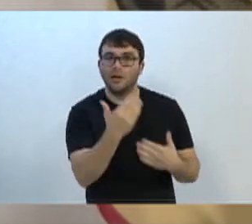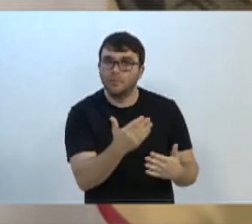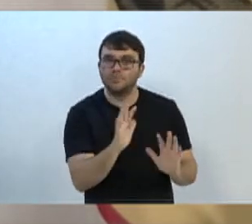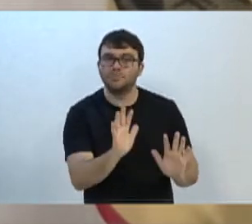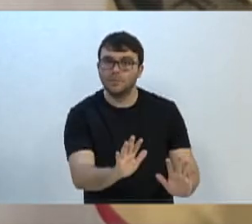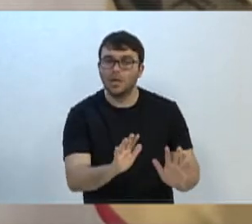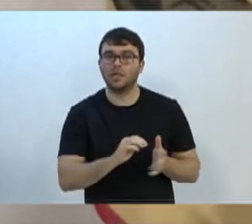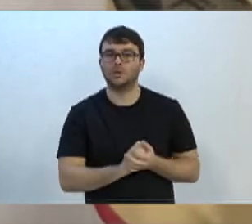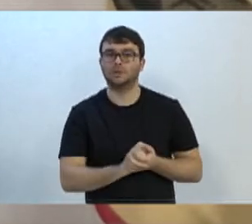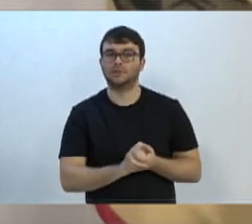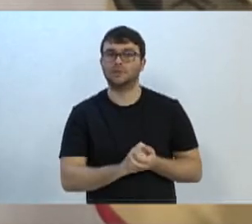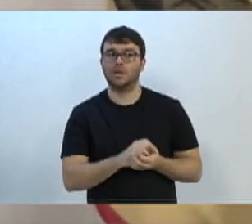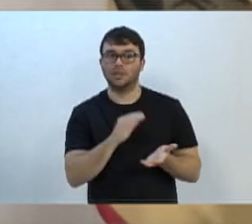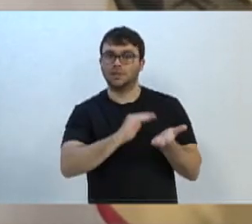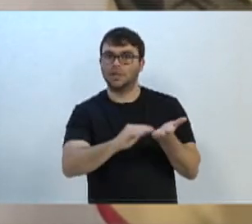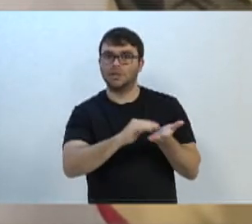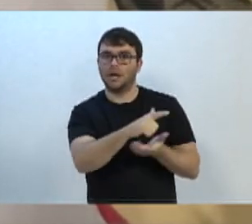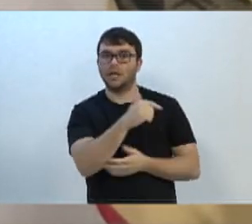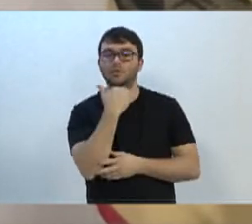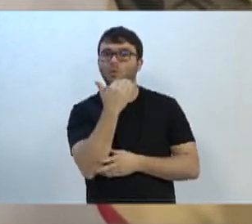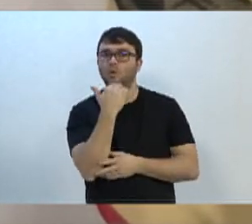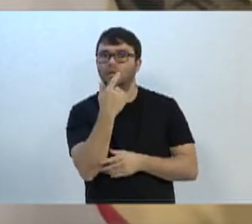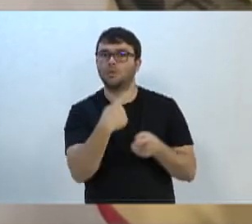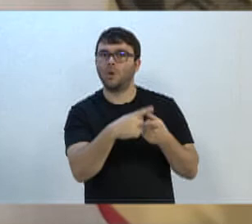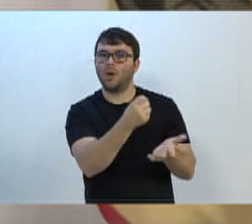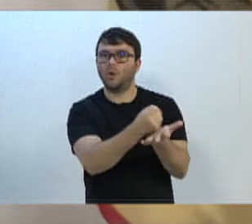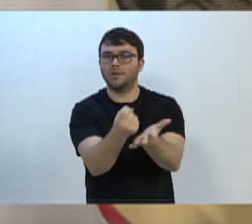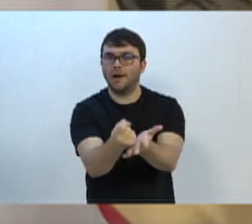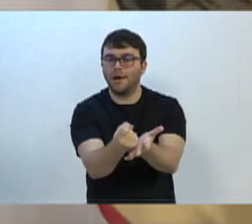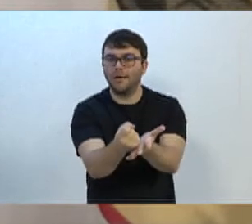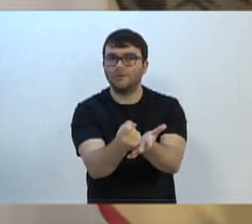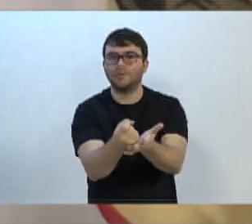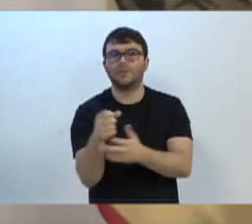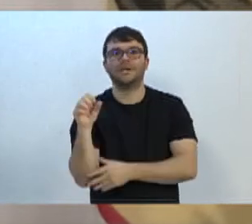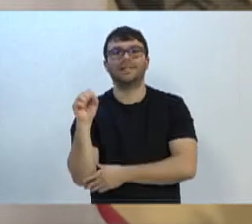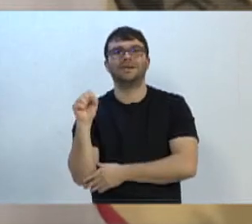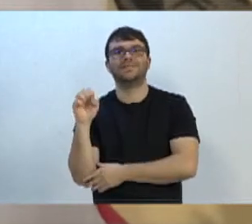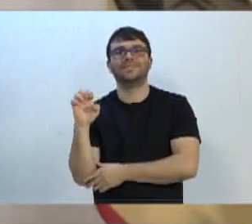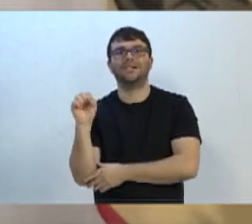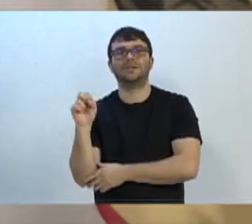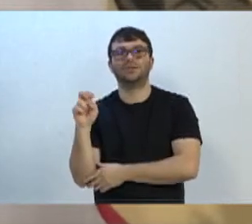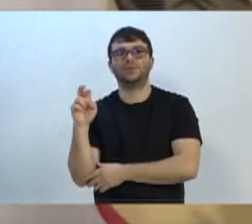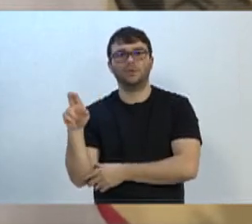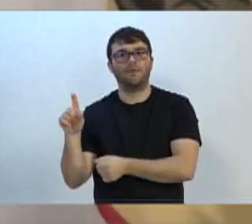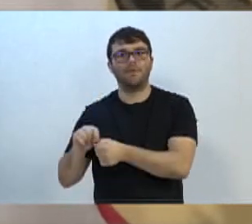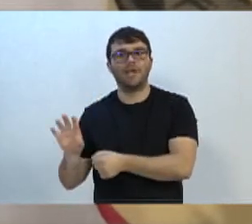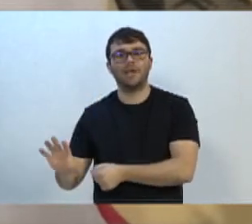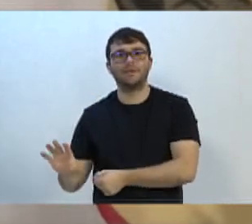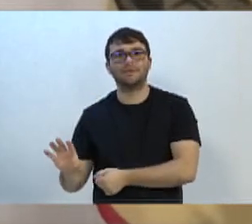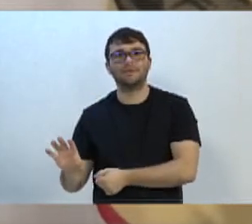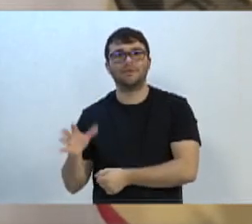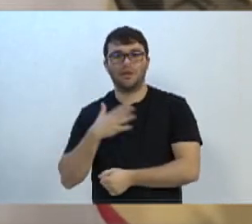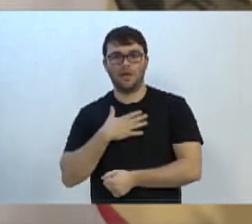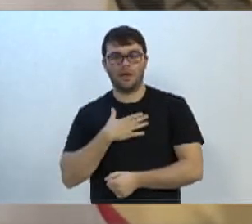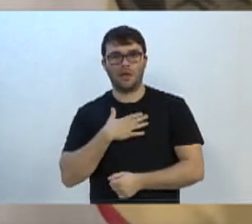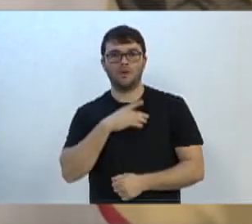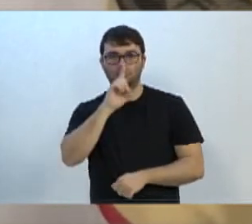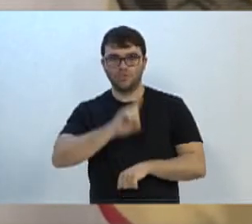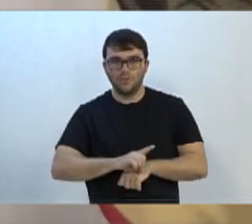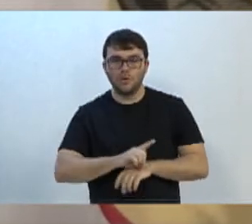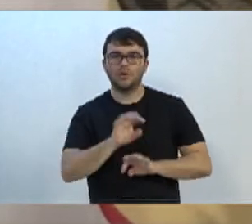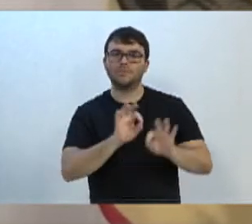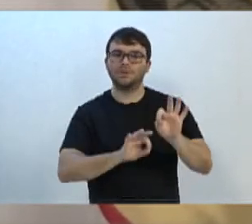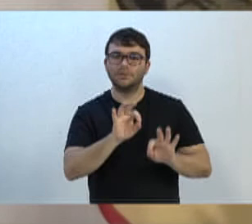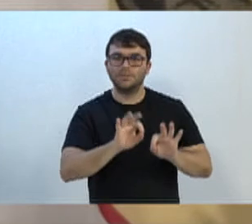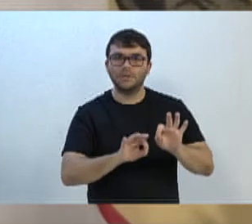a secretaria não consegue por causa do contrato a cesuro faz quando eu estava como diretor de planejamento urbano da cidade